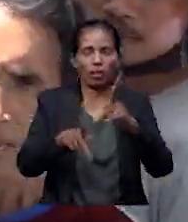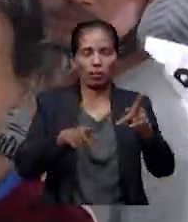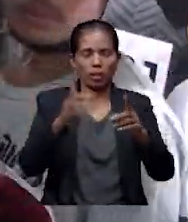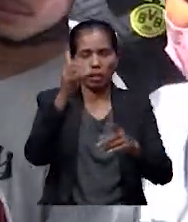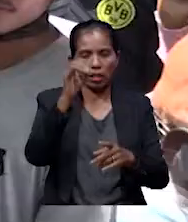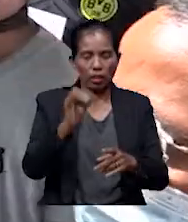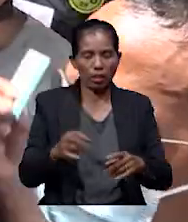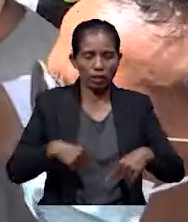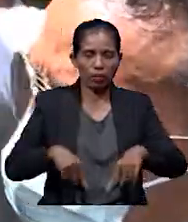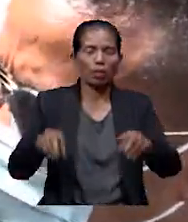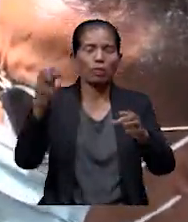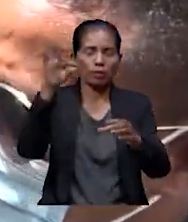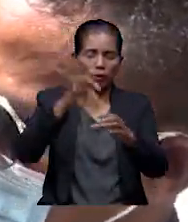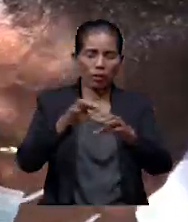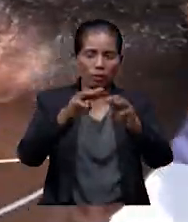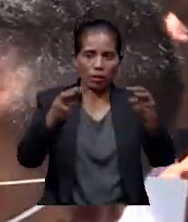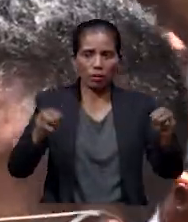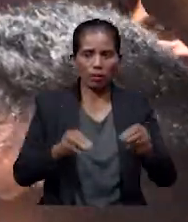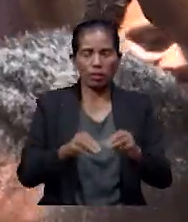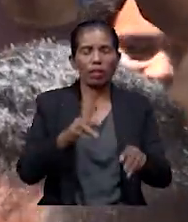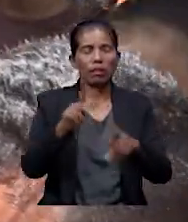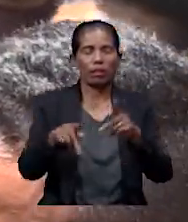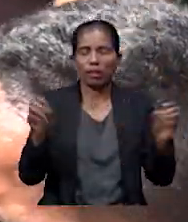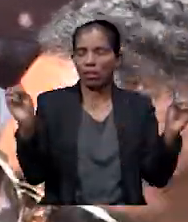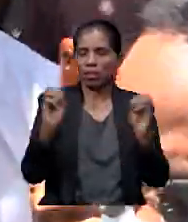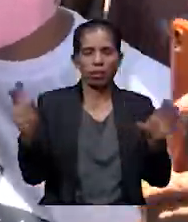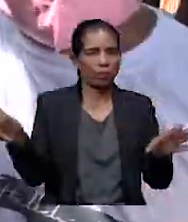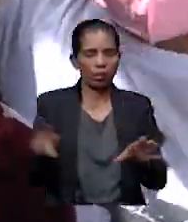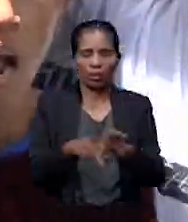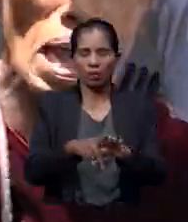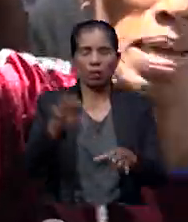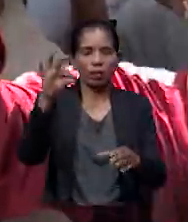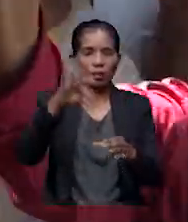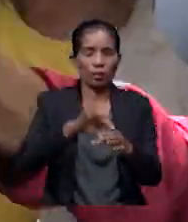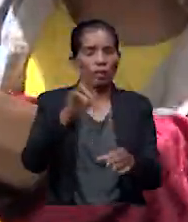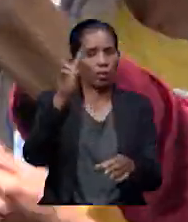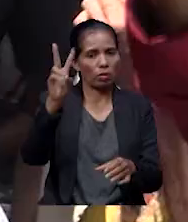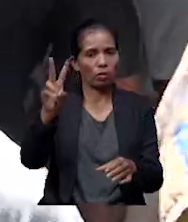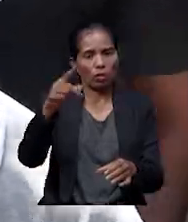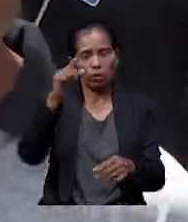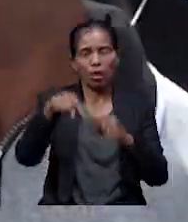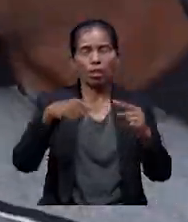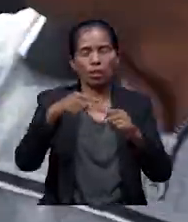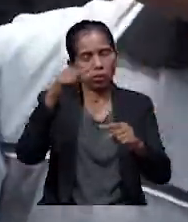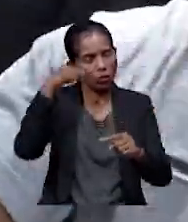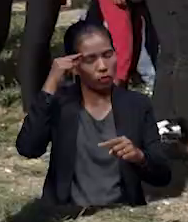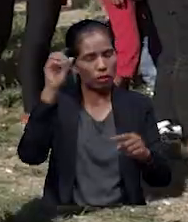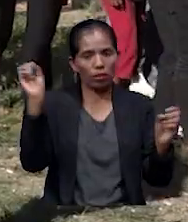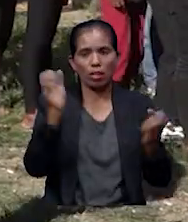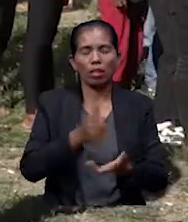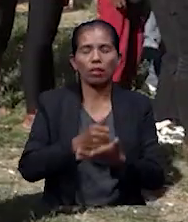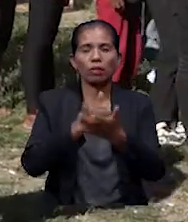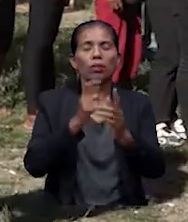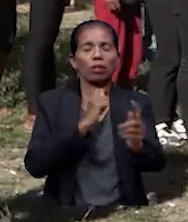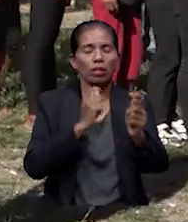pode ir votar em município. Também né? Comunidade ameaça se ela participa em eleição segunda ronda. Banghira governo la facilita transporte.